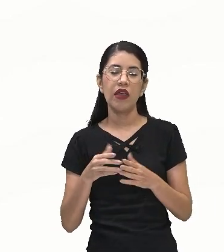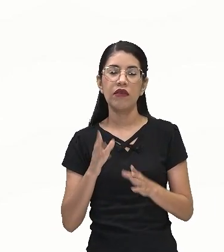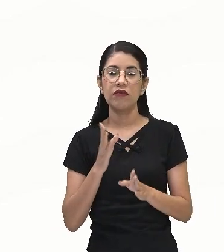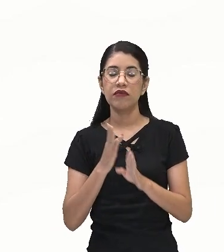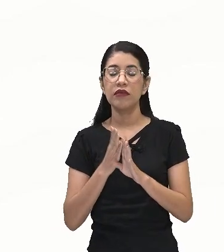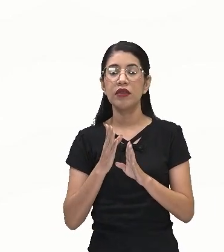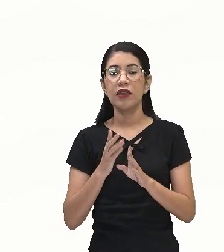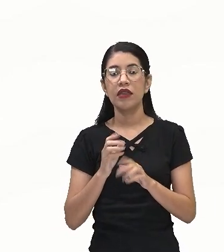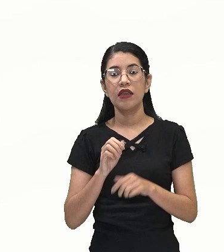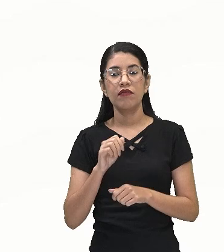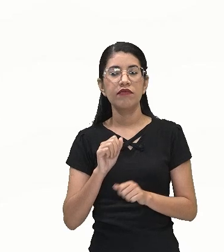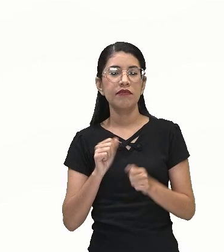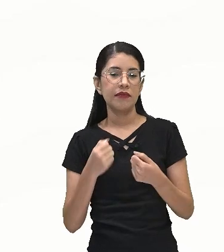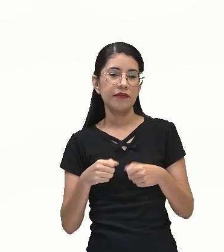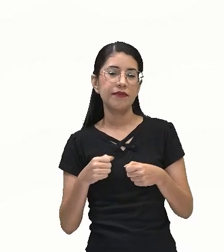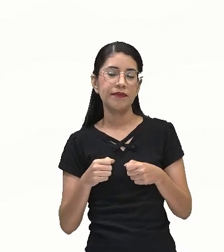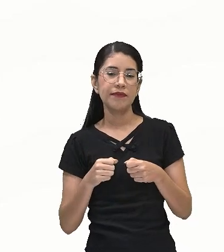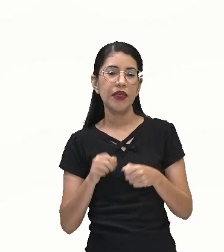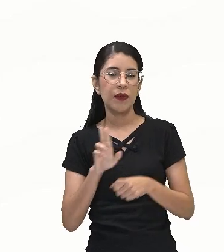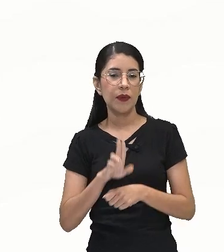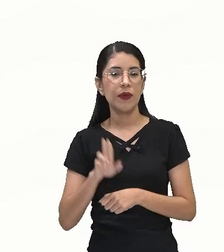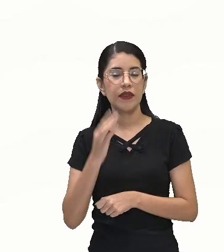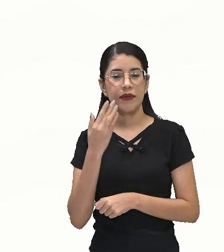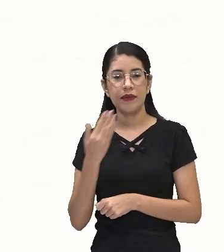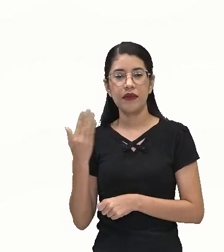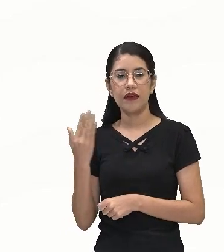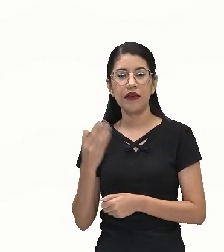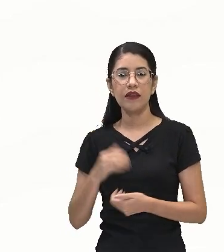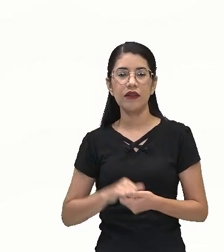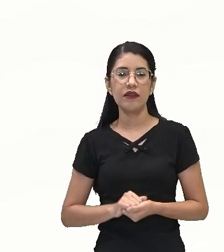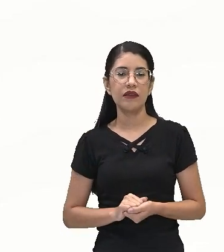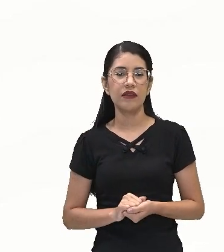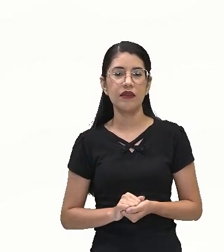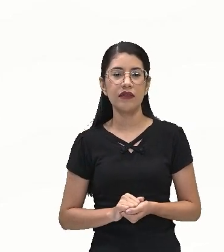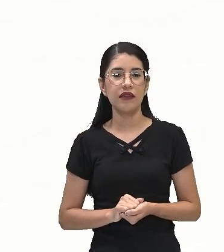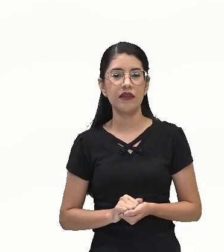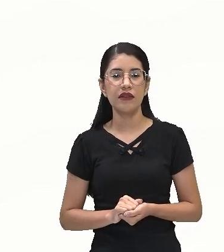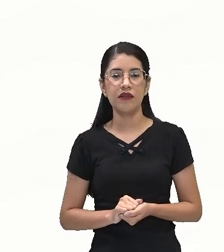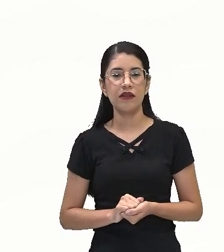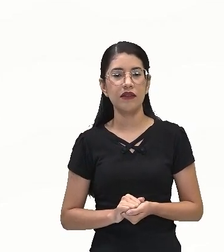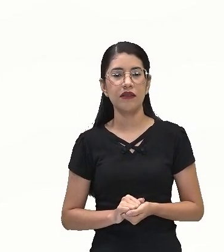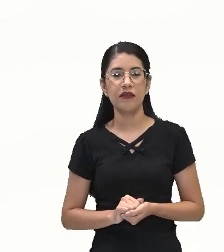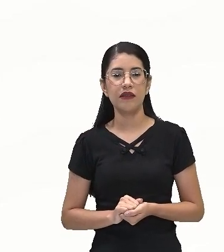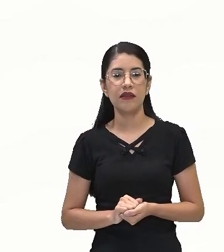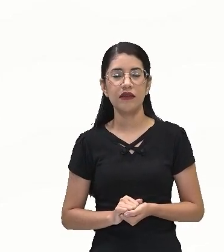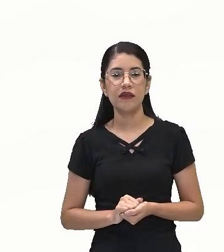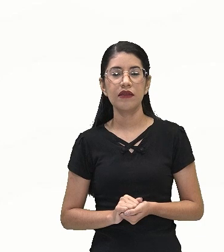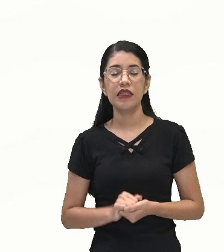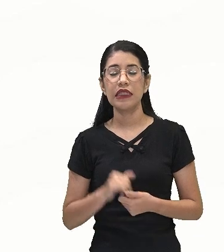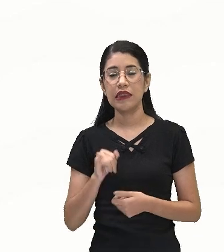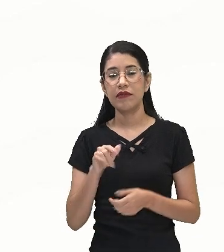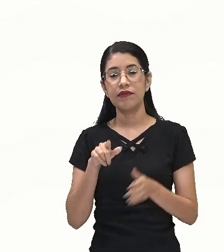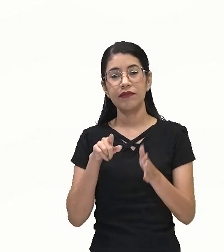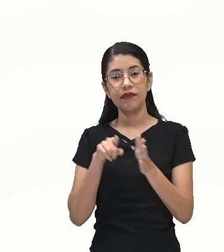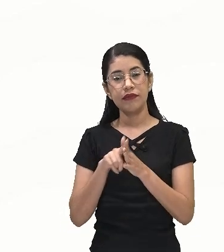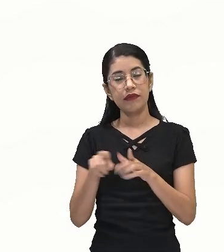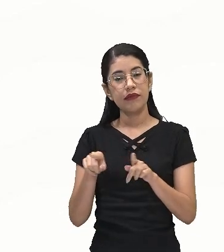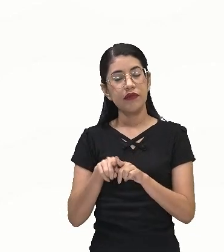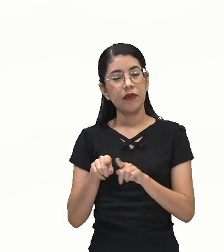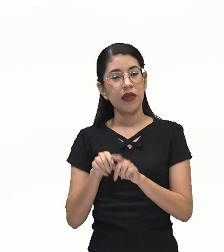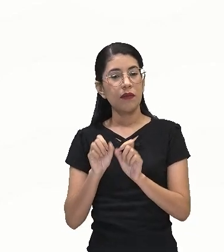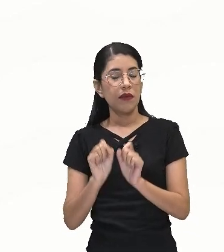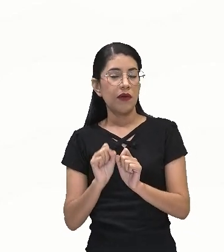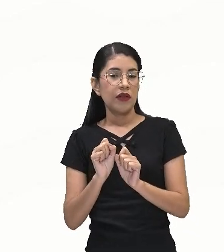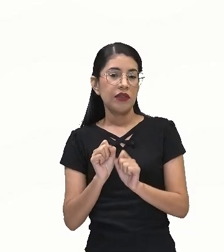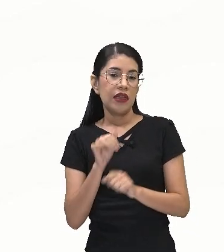a tanto, basta utilizar esta fórmula. Tá bom? Se a minha questão não está dando